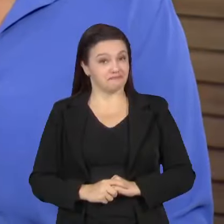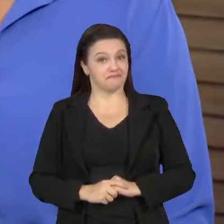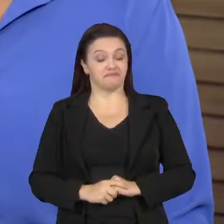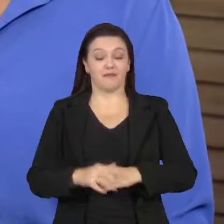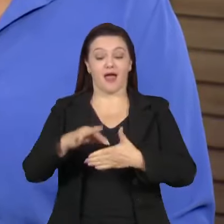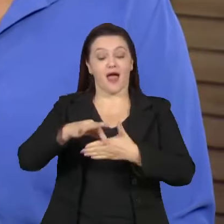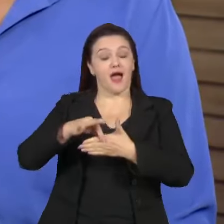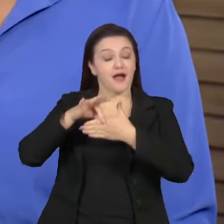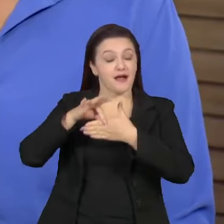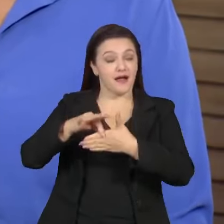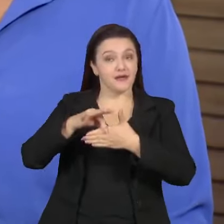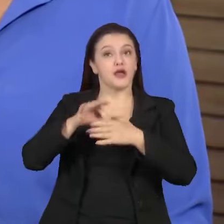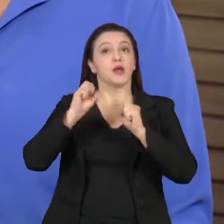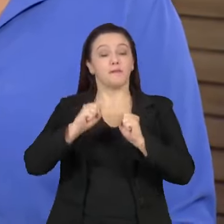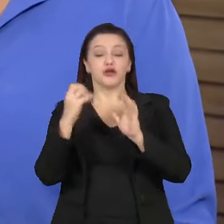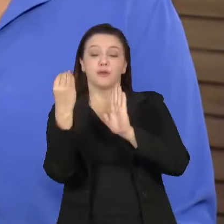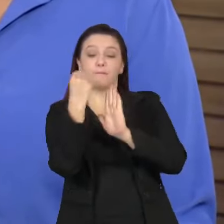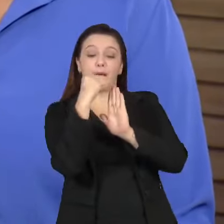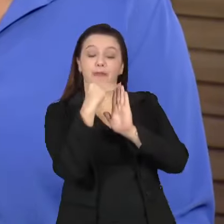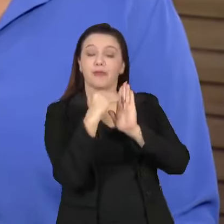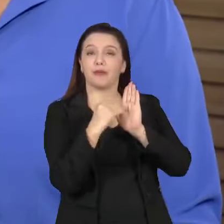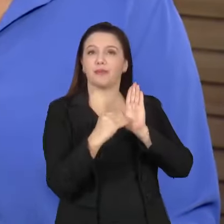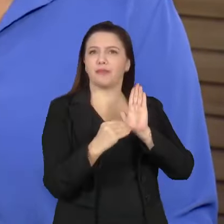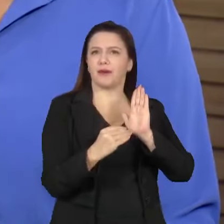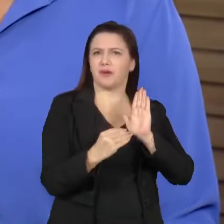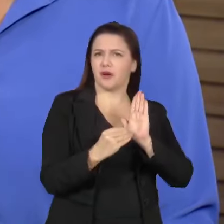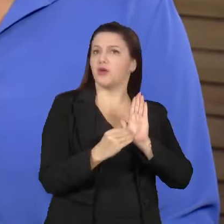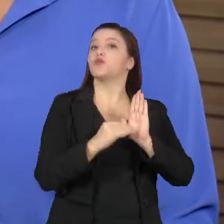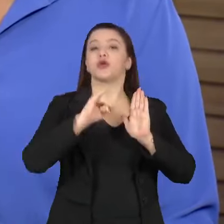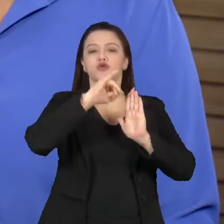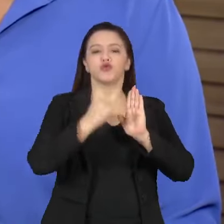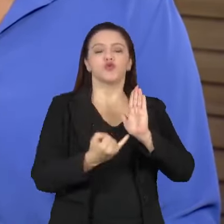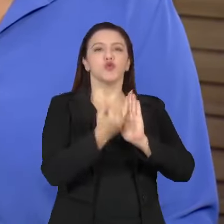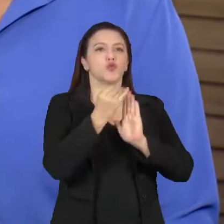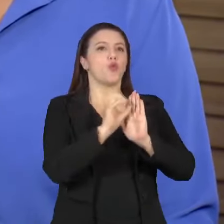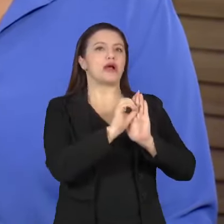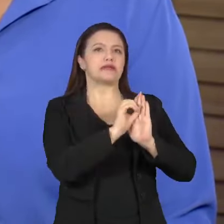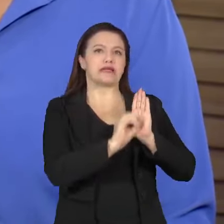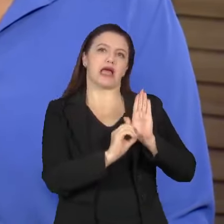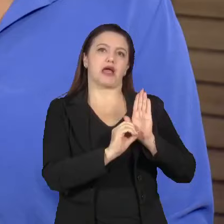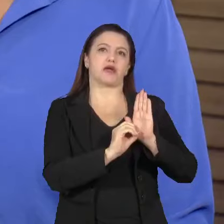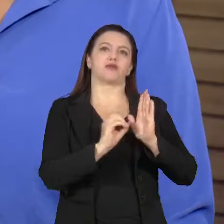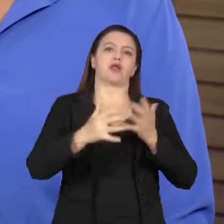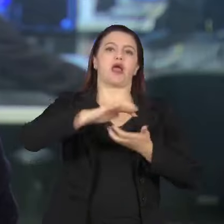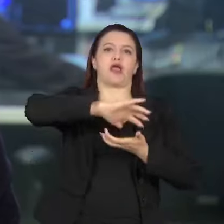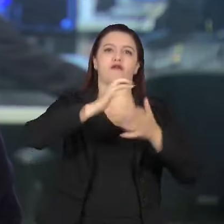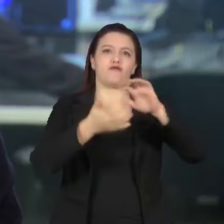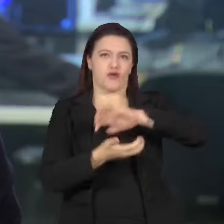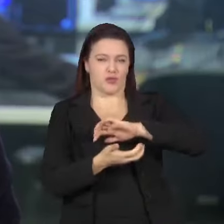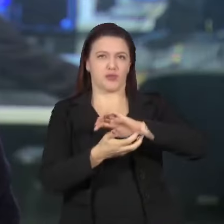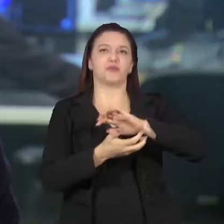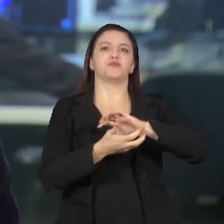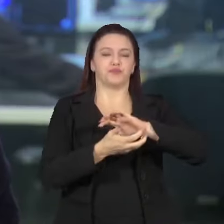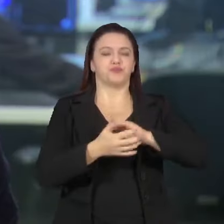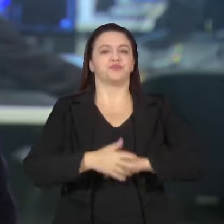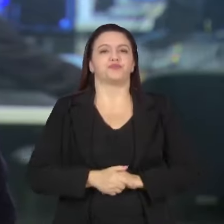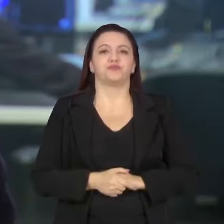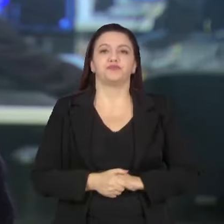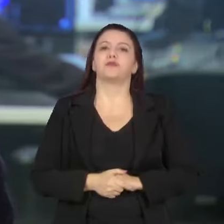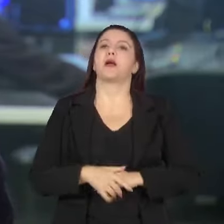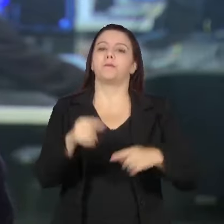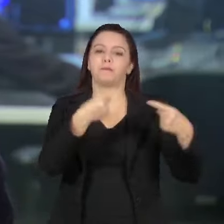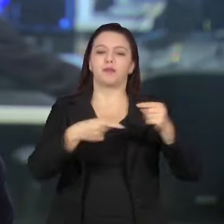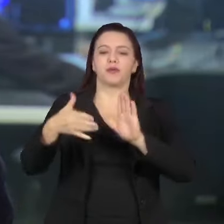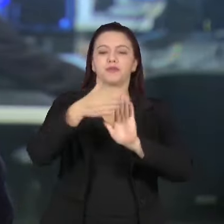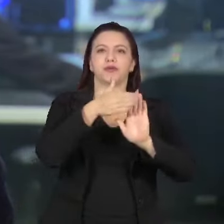carne Pode ser incluída na lista de produtos com alíquota zero de impostos na reforma tributária a proposta foi discutida